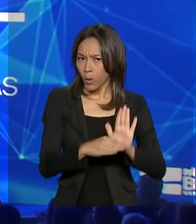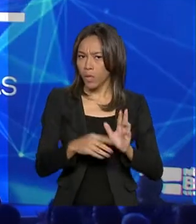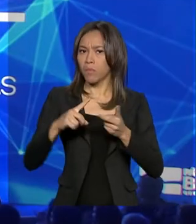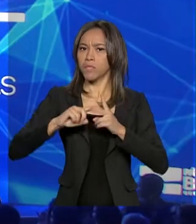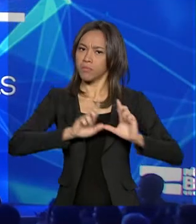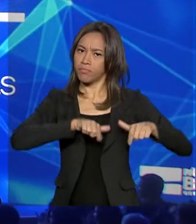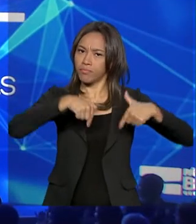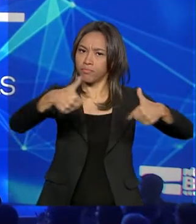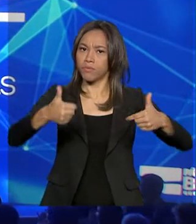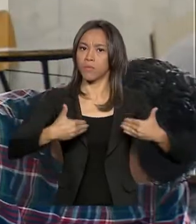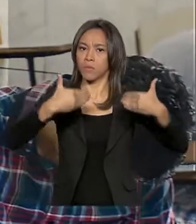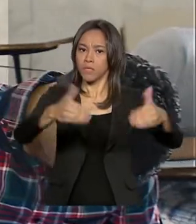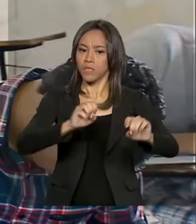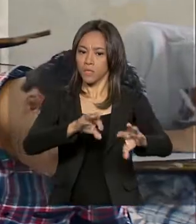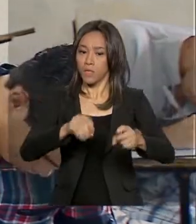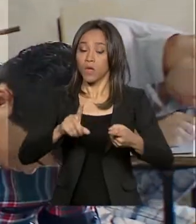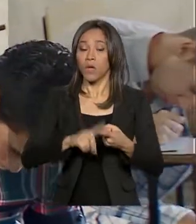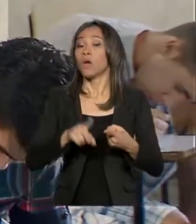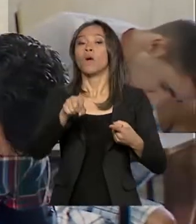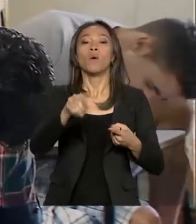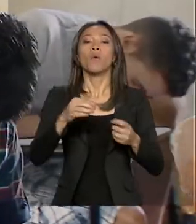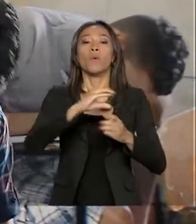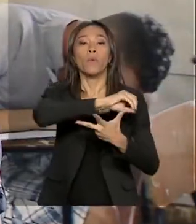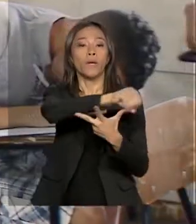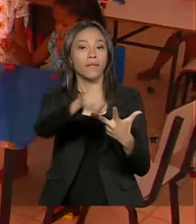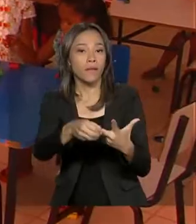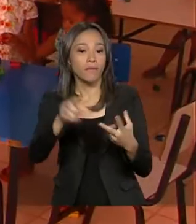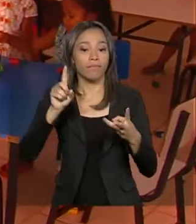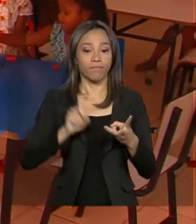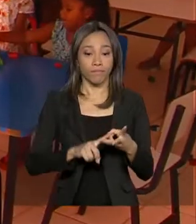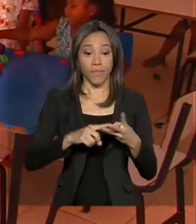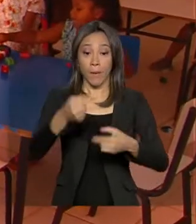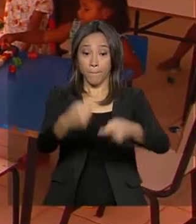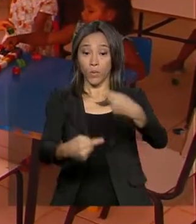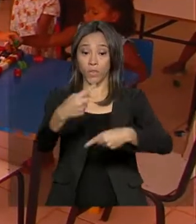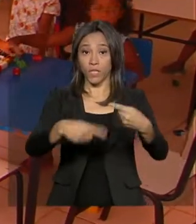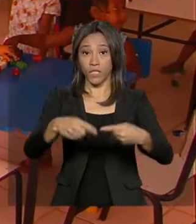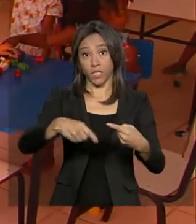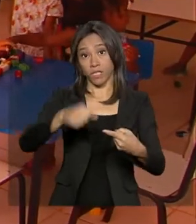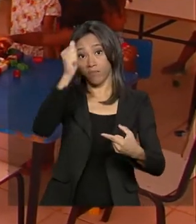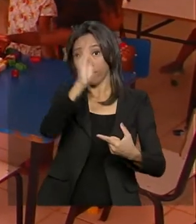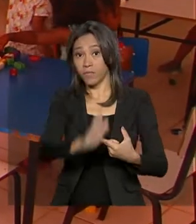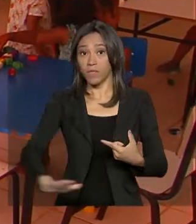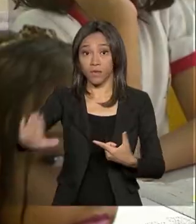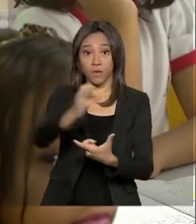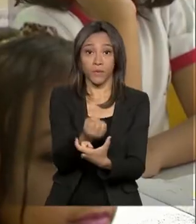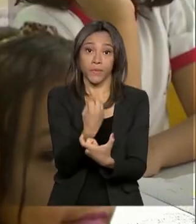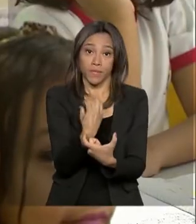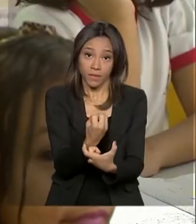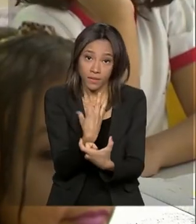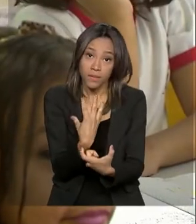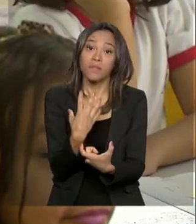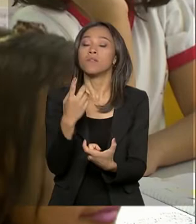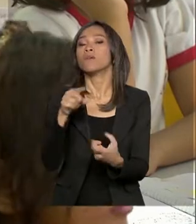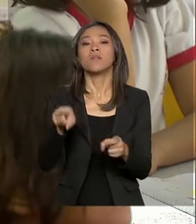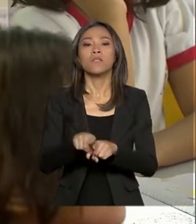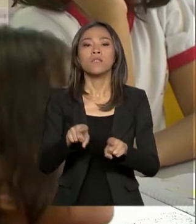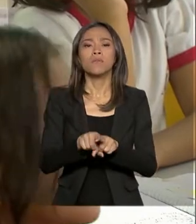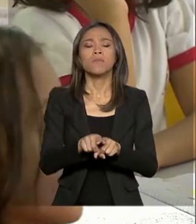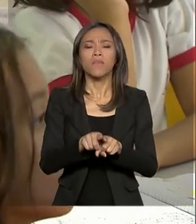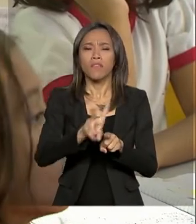estão o Futurice, o Enem 2019 e a política nacional de alfabetização que começa a ser